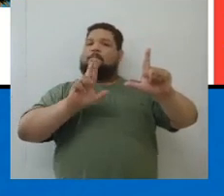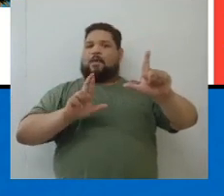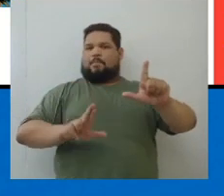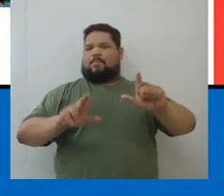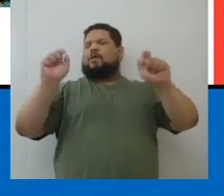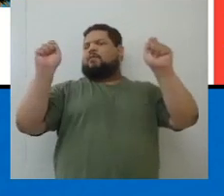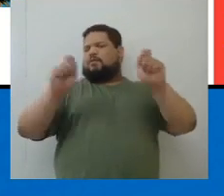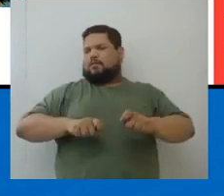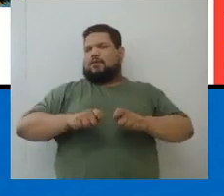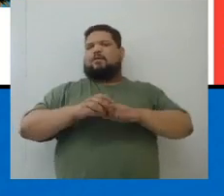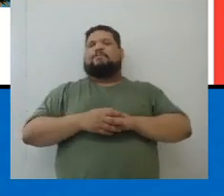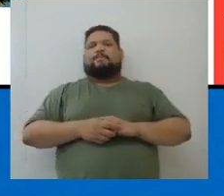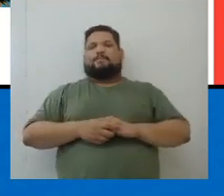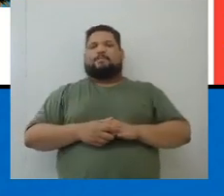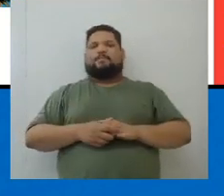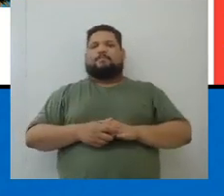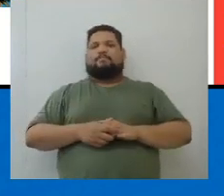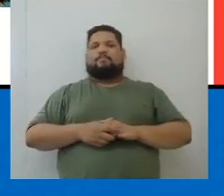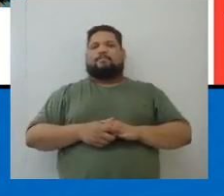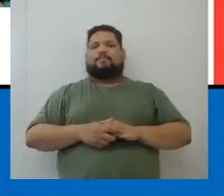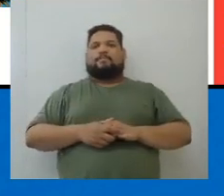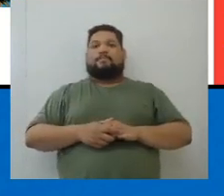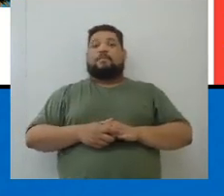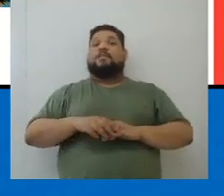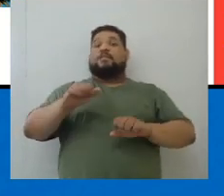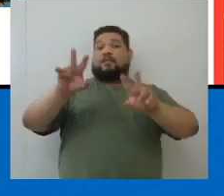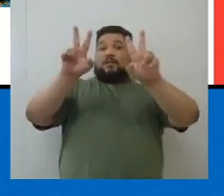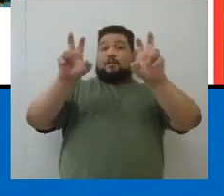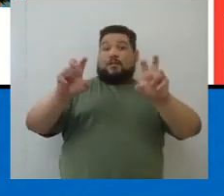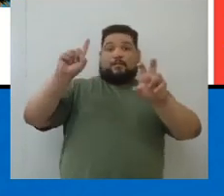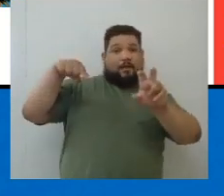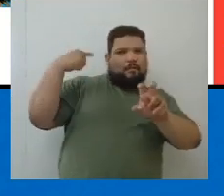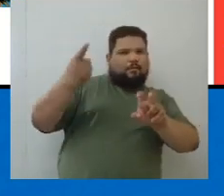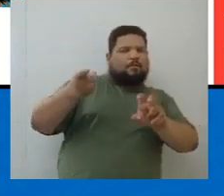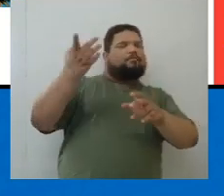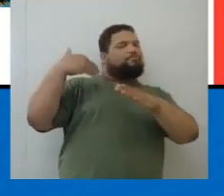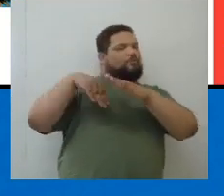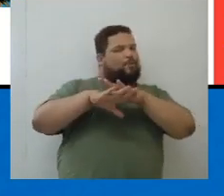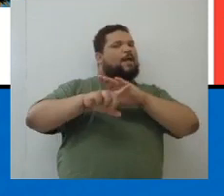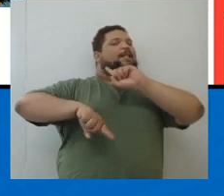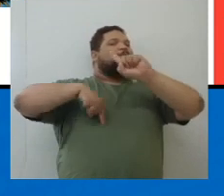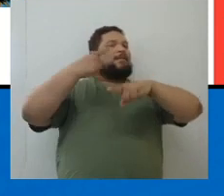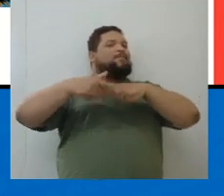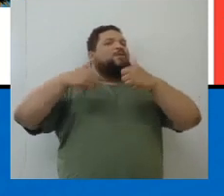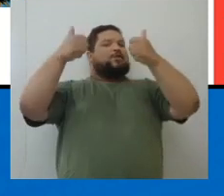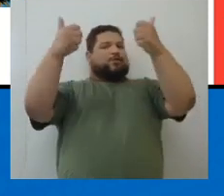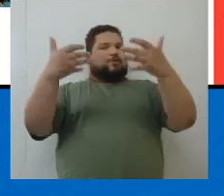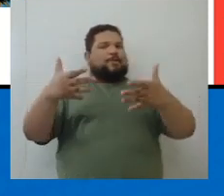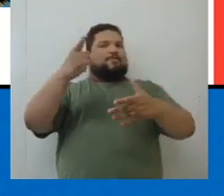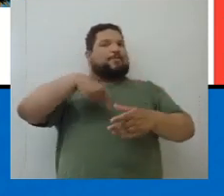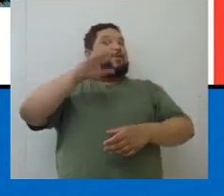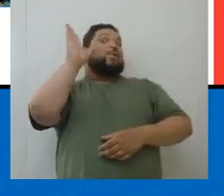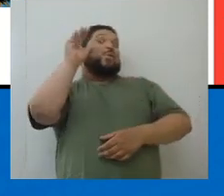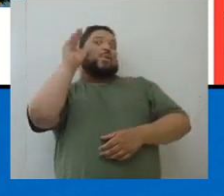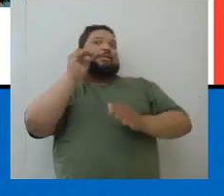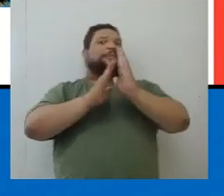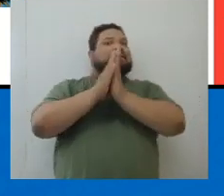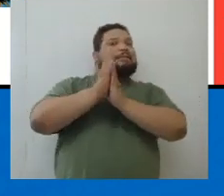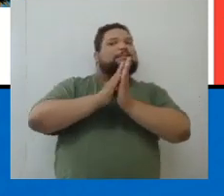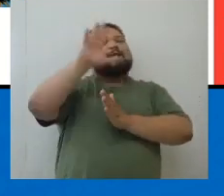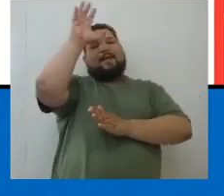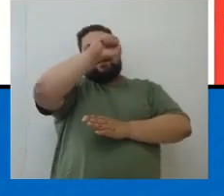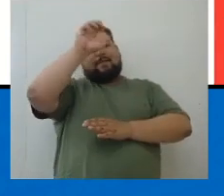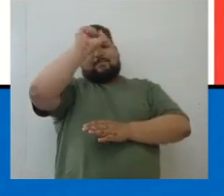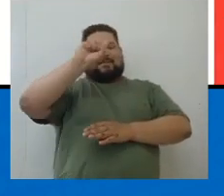dentro de tudo aquilo que tiver inserido no contexto da aula. Se for assunto mais para frente, a gente segura um pouquinho para deixar a galera na curiosidade e alimentar